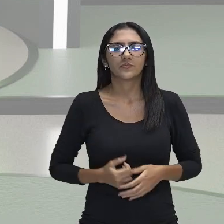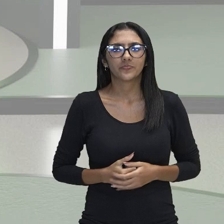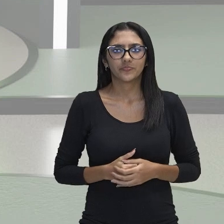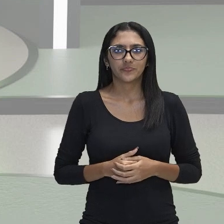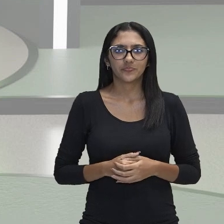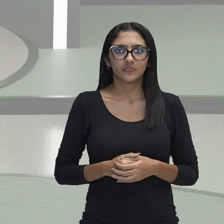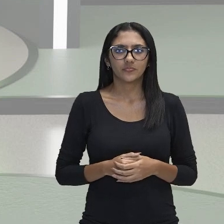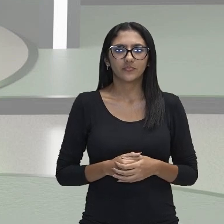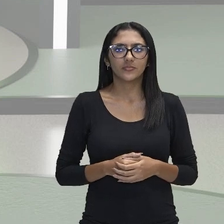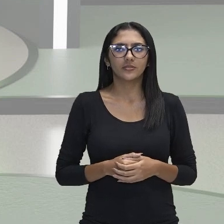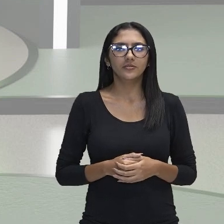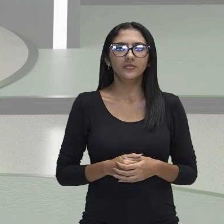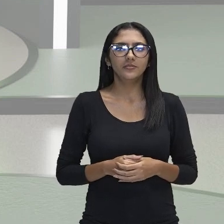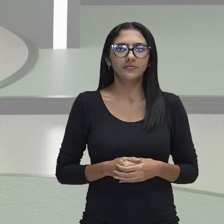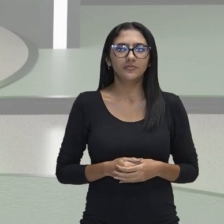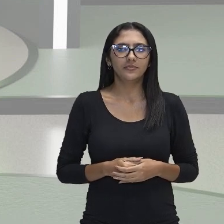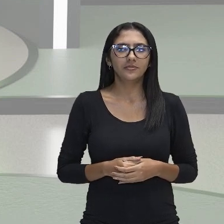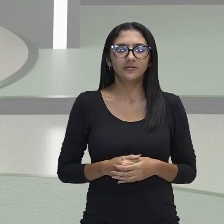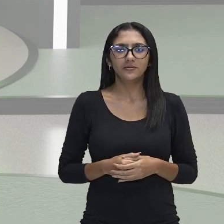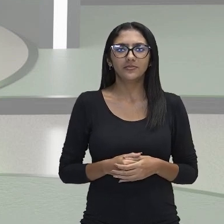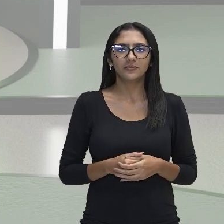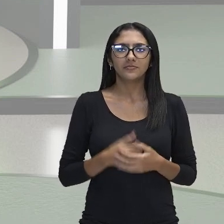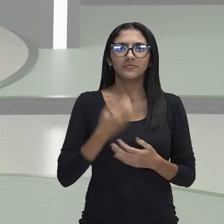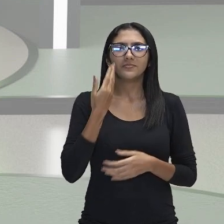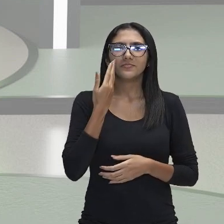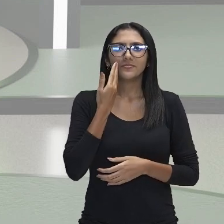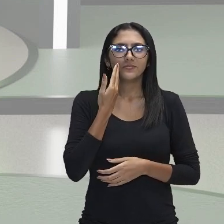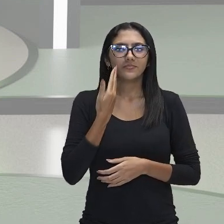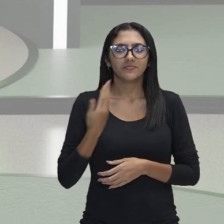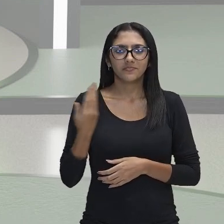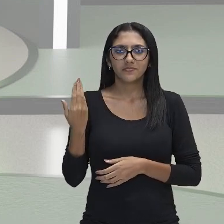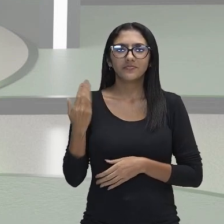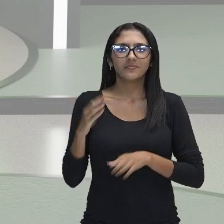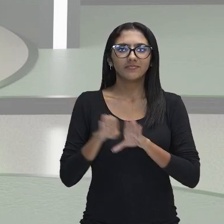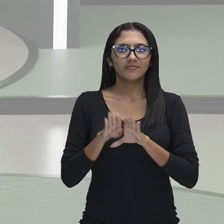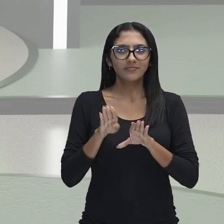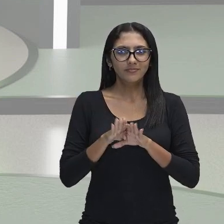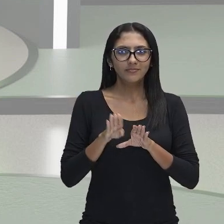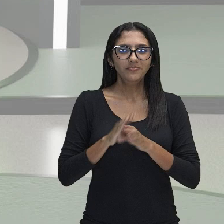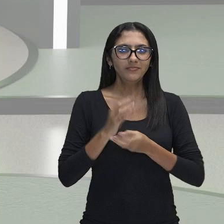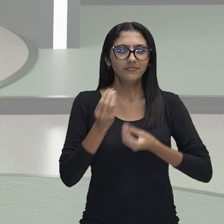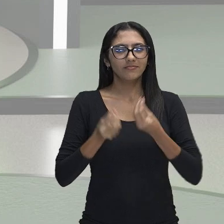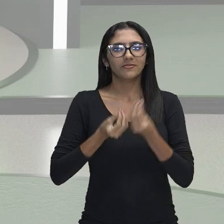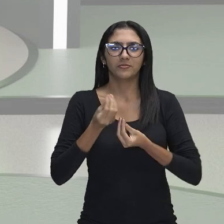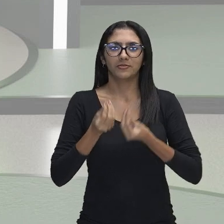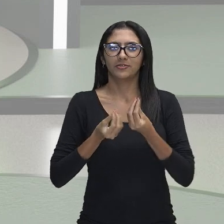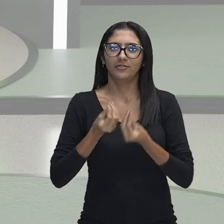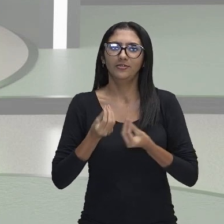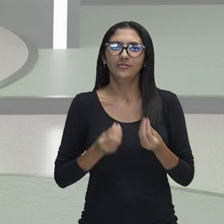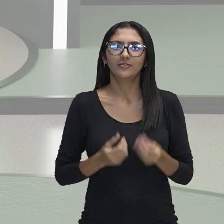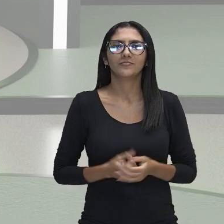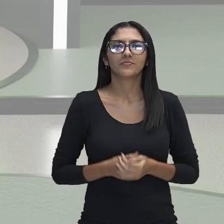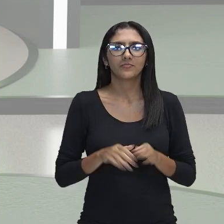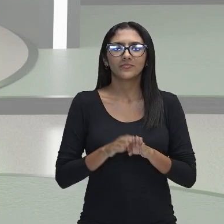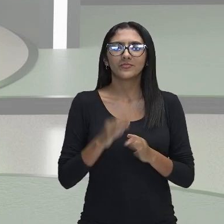aqui nós temos o coração normal, né? E